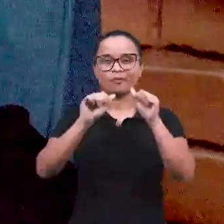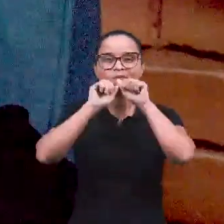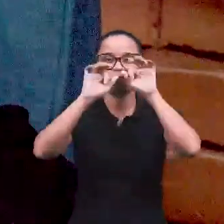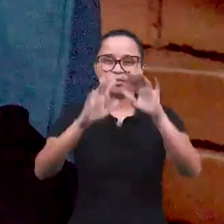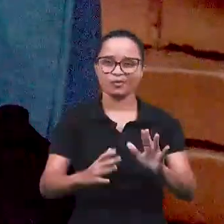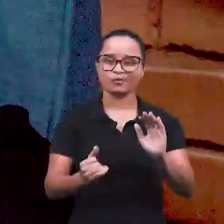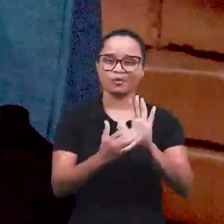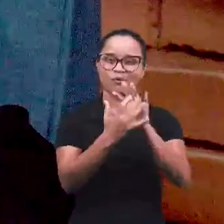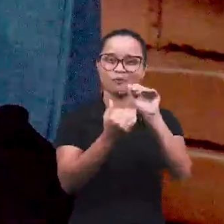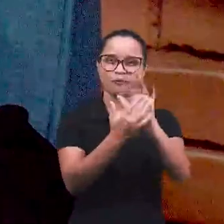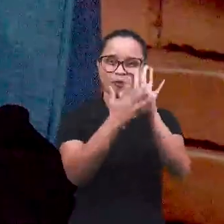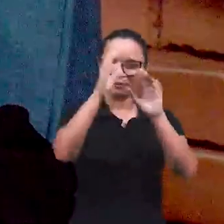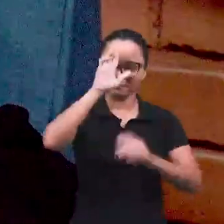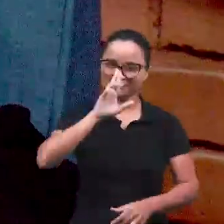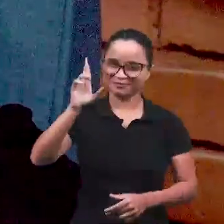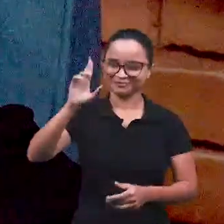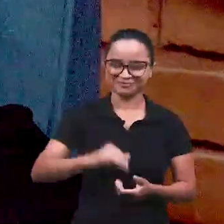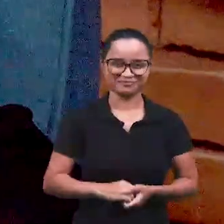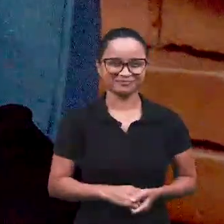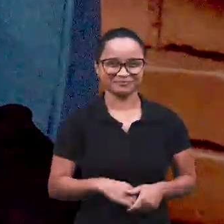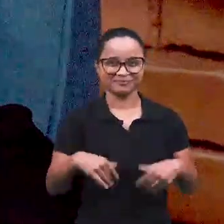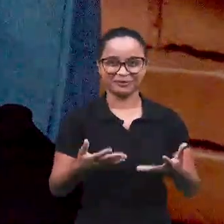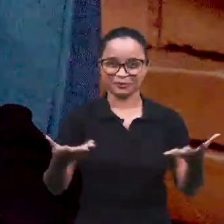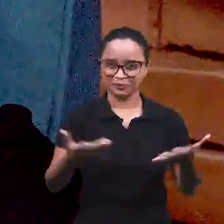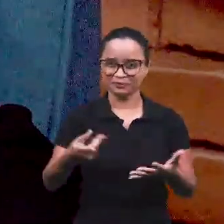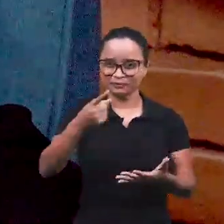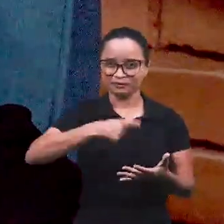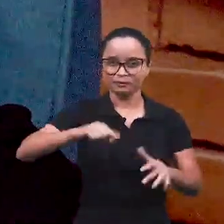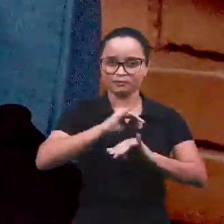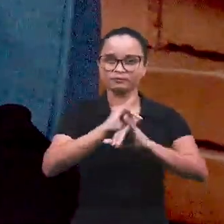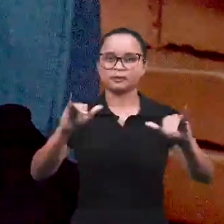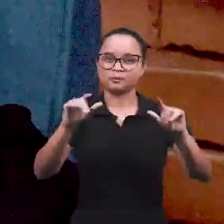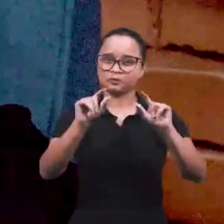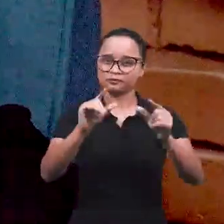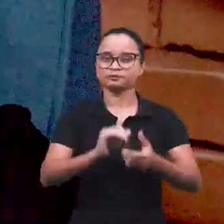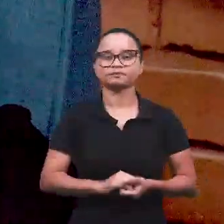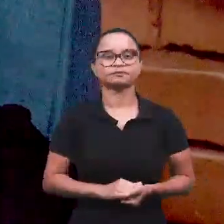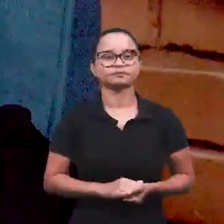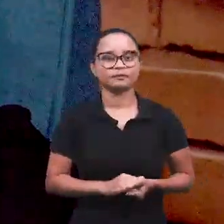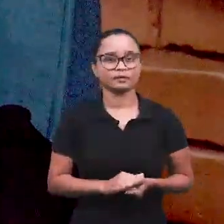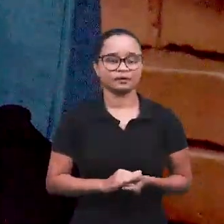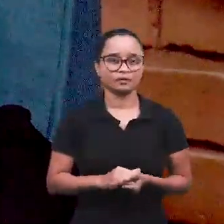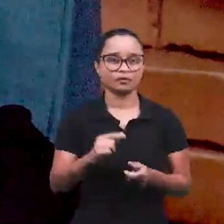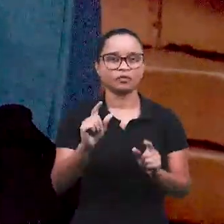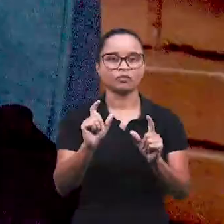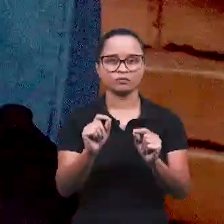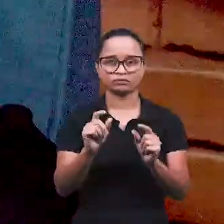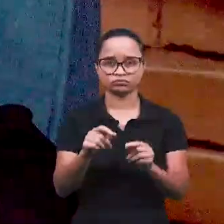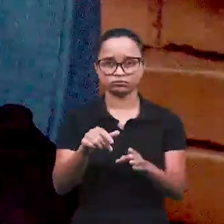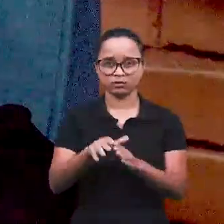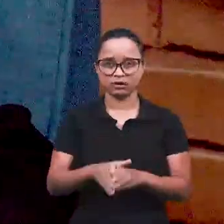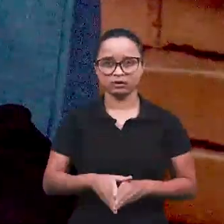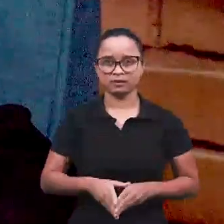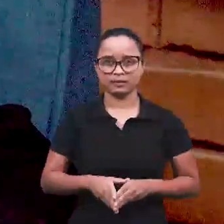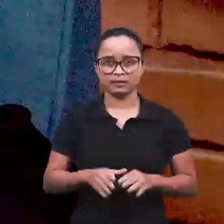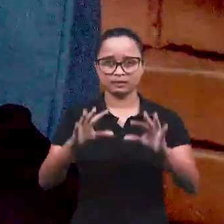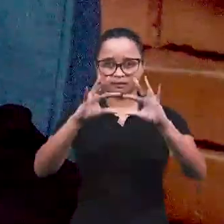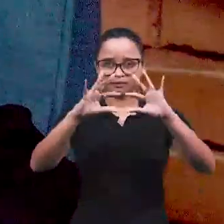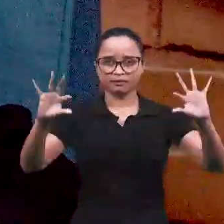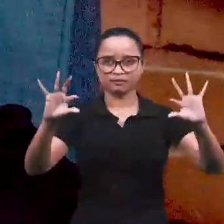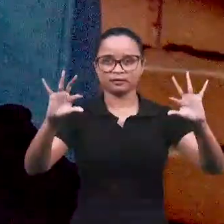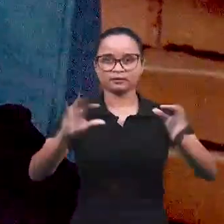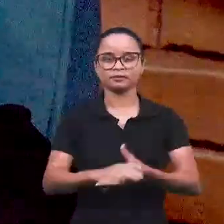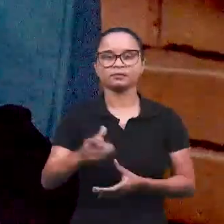isto, louvado seja o nome do Senhor. Eu quero agora passar aqui a contribuição que foi enviada através de uma